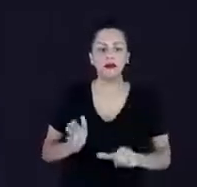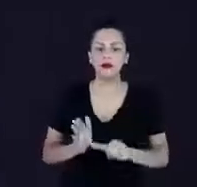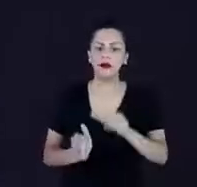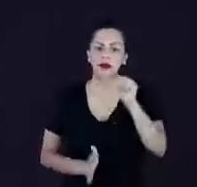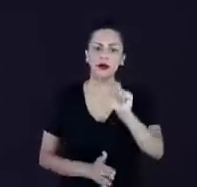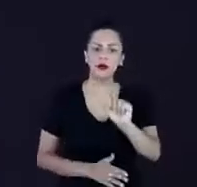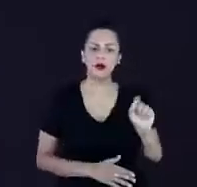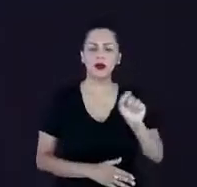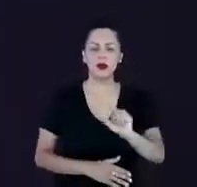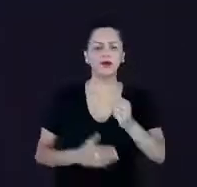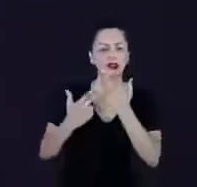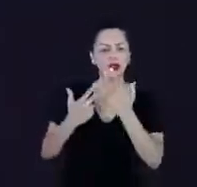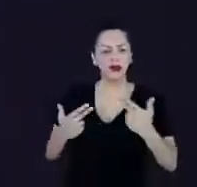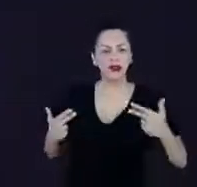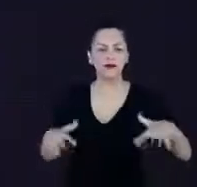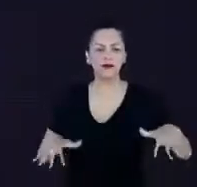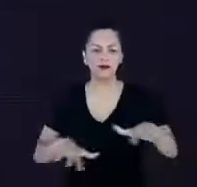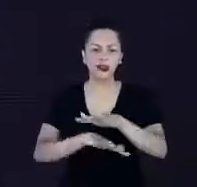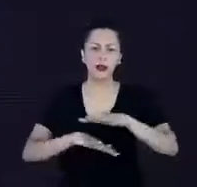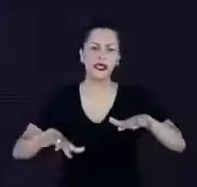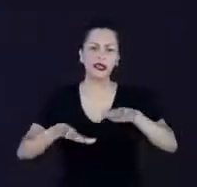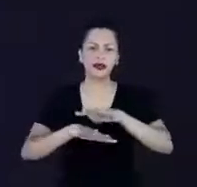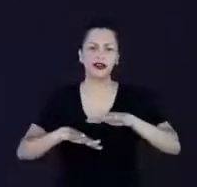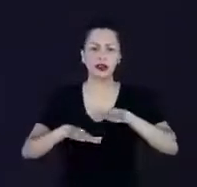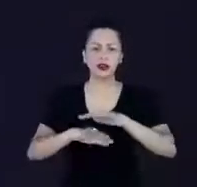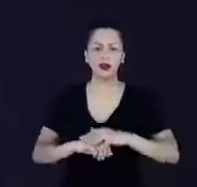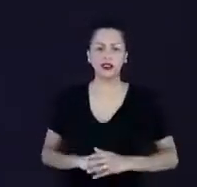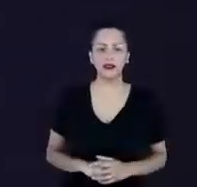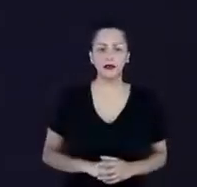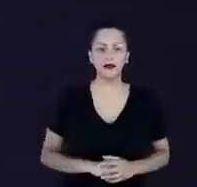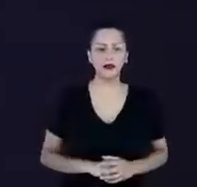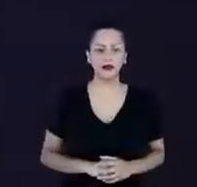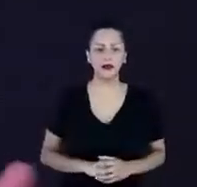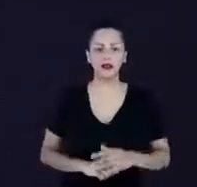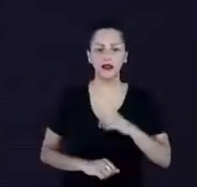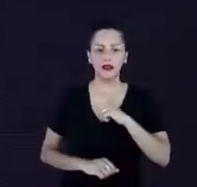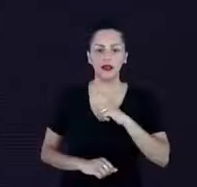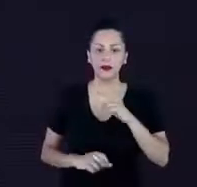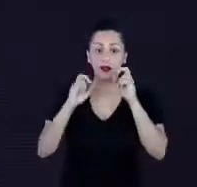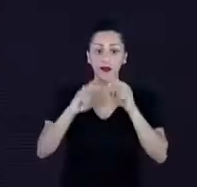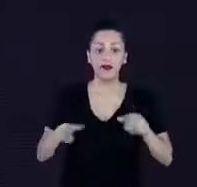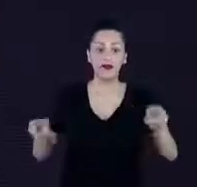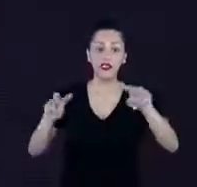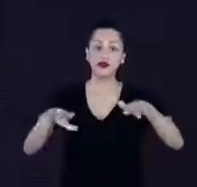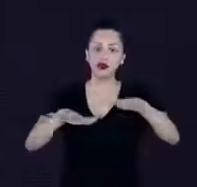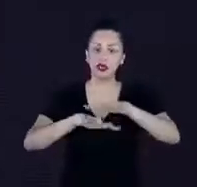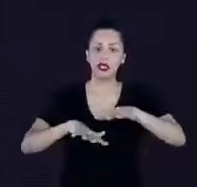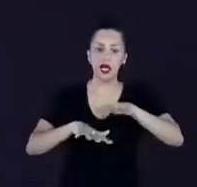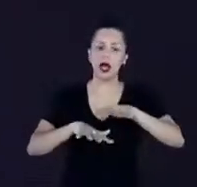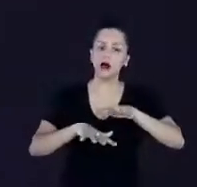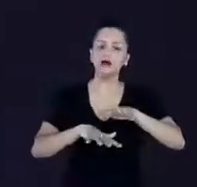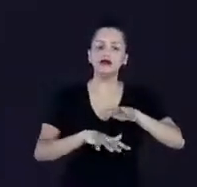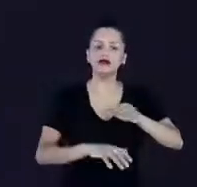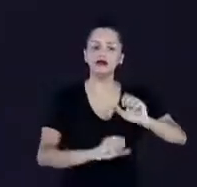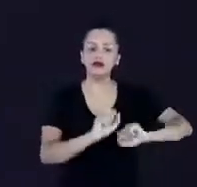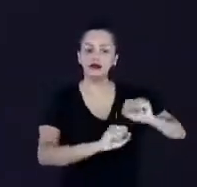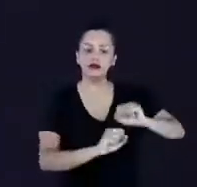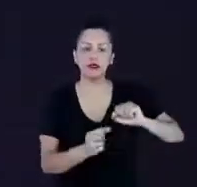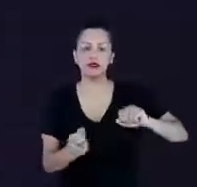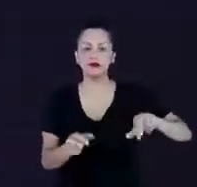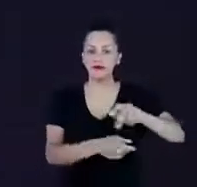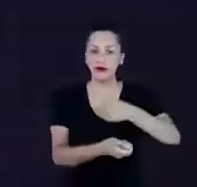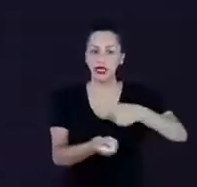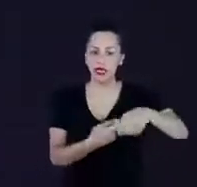pelo que você passe a estas e pai next e usaram uma visão Geral do setor Foi o olhar crítico apurado